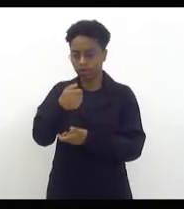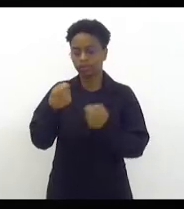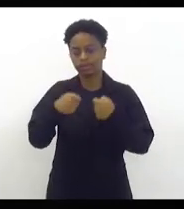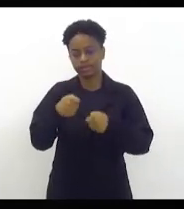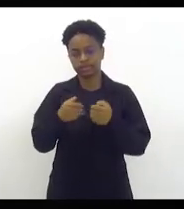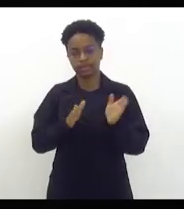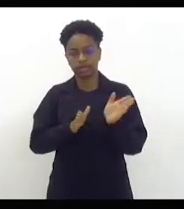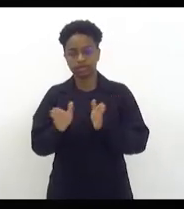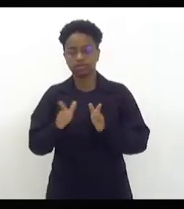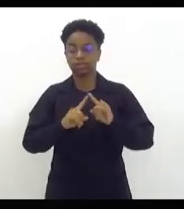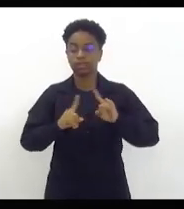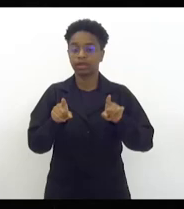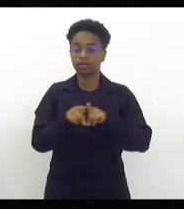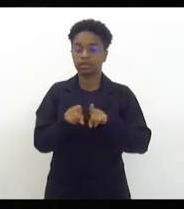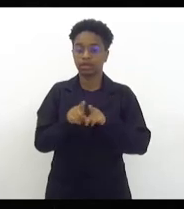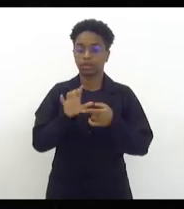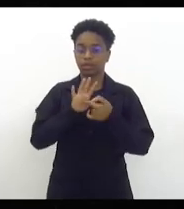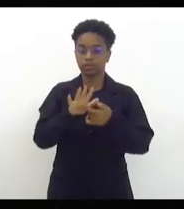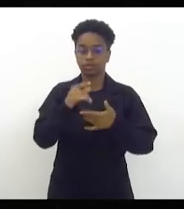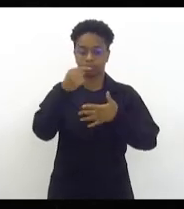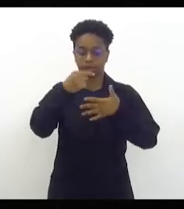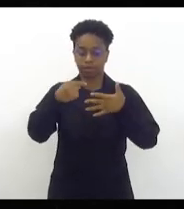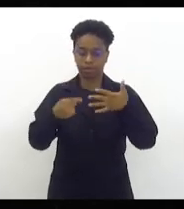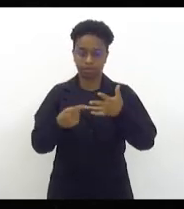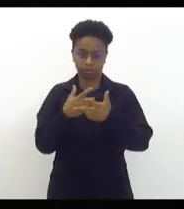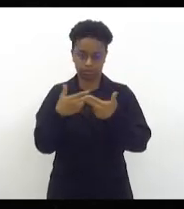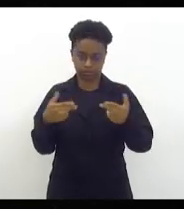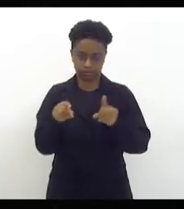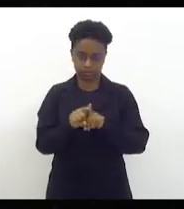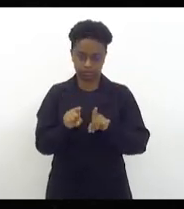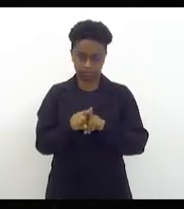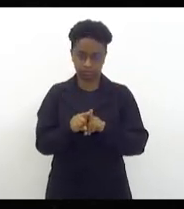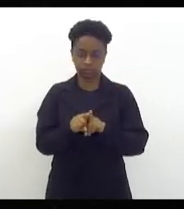acessível. Mas eu queria trazer algumas observações